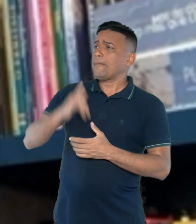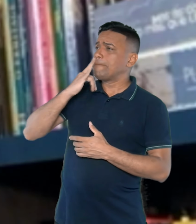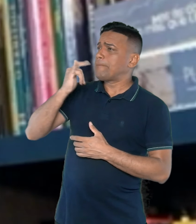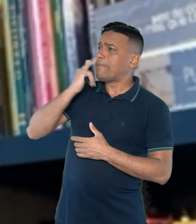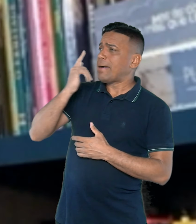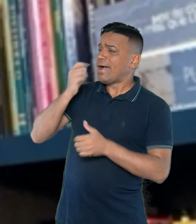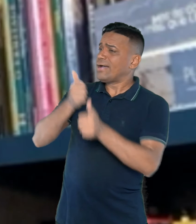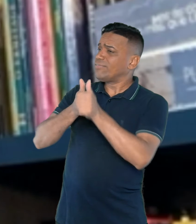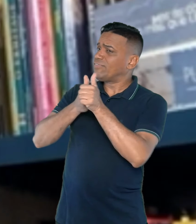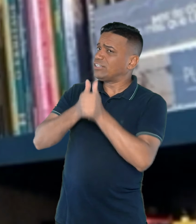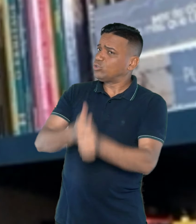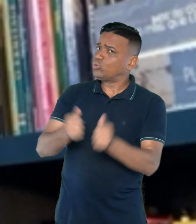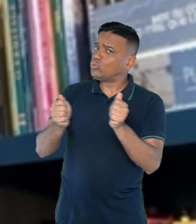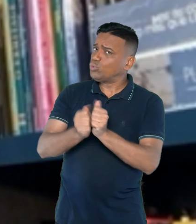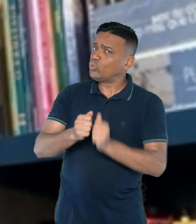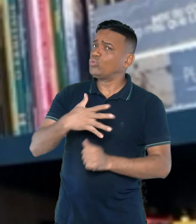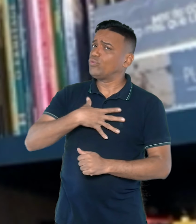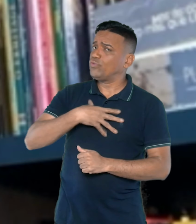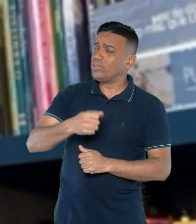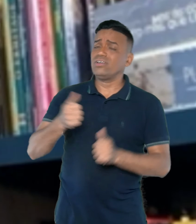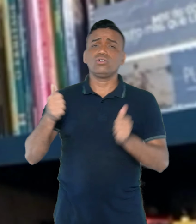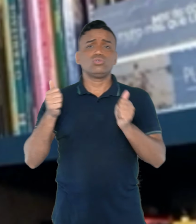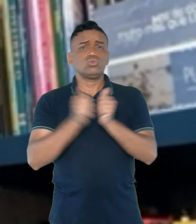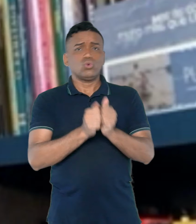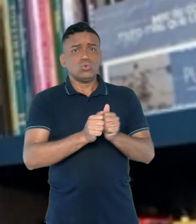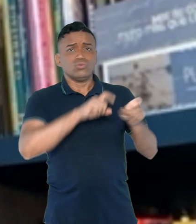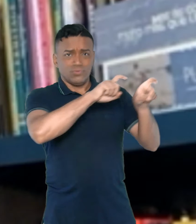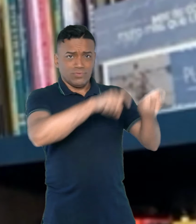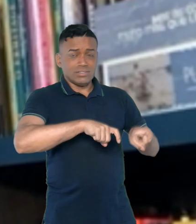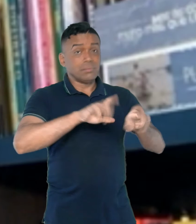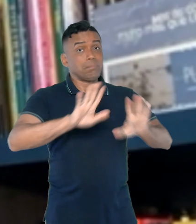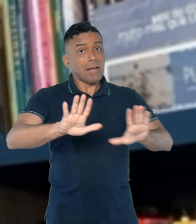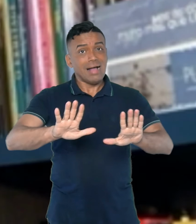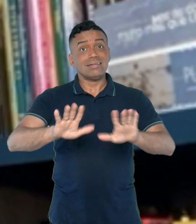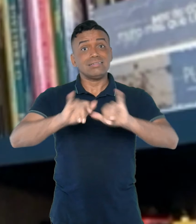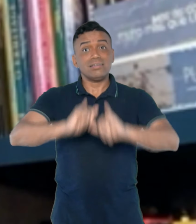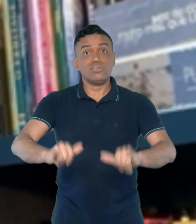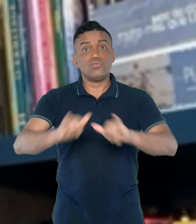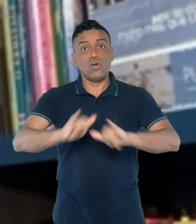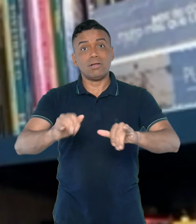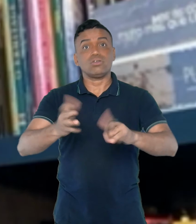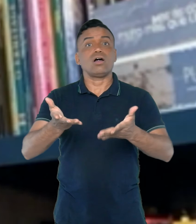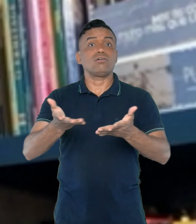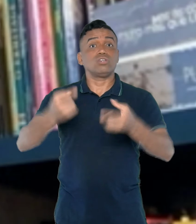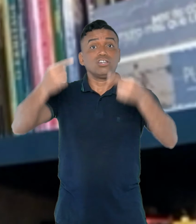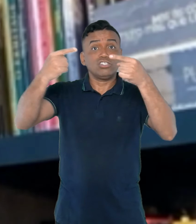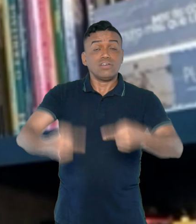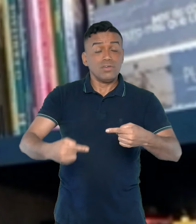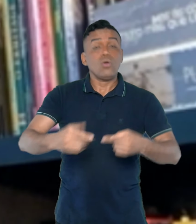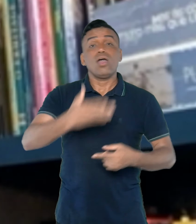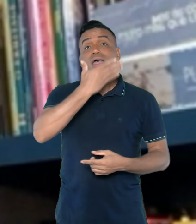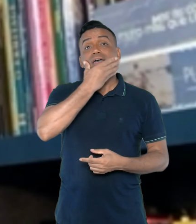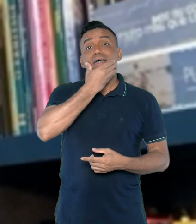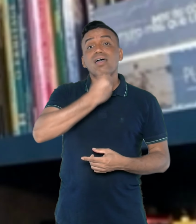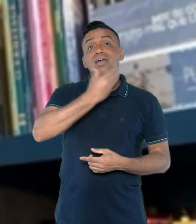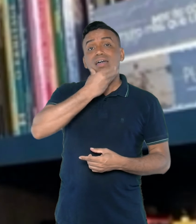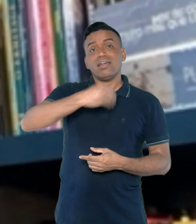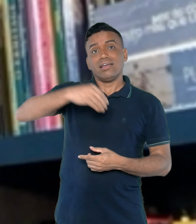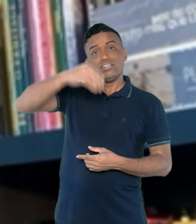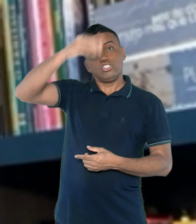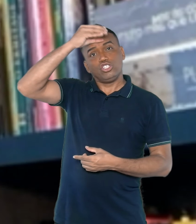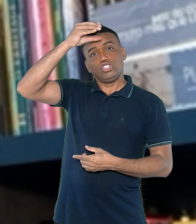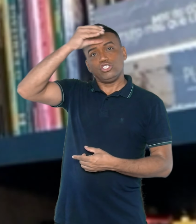o acompanha, o pai que o leva junto com a sua irmã para a fazenda, mas quem dá as informações, quem faz o desafio é o tio, que é outro personagem